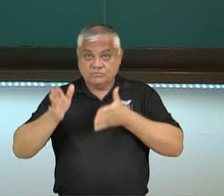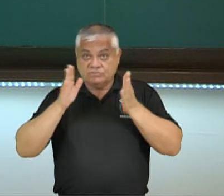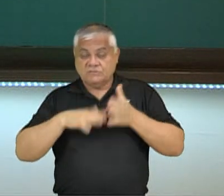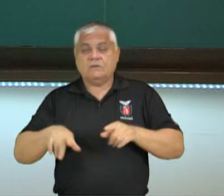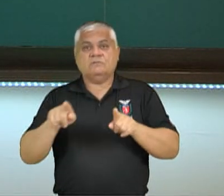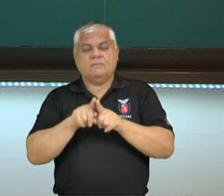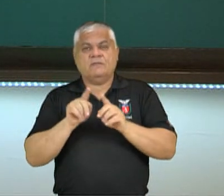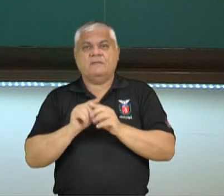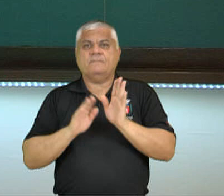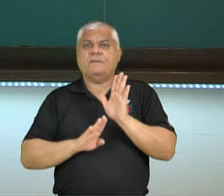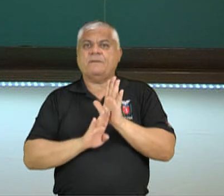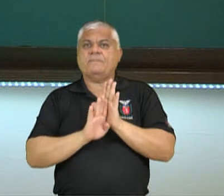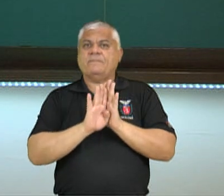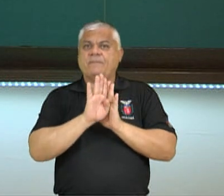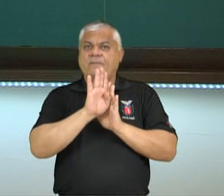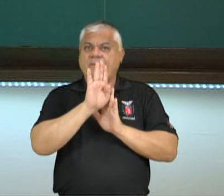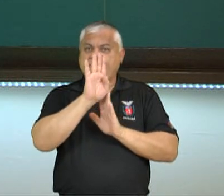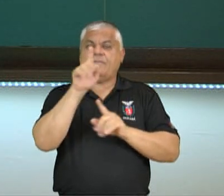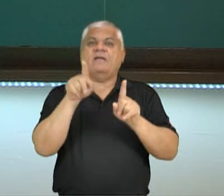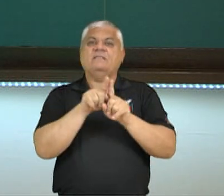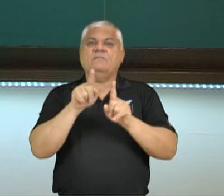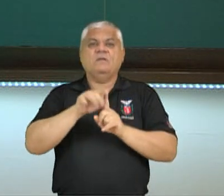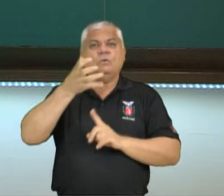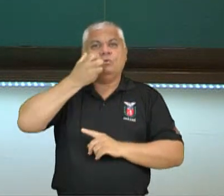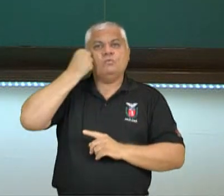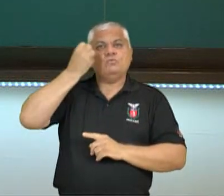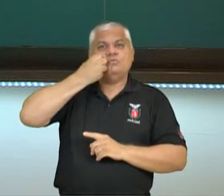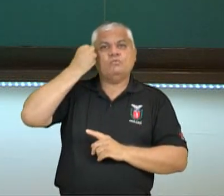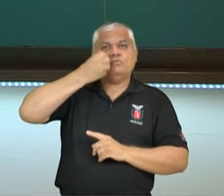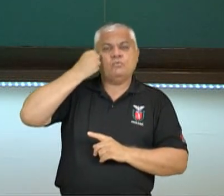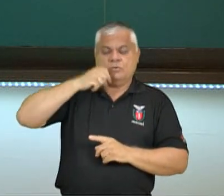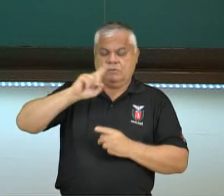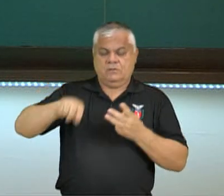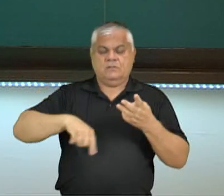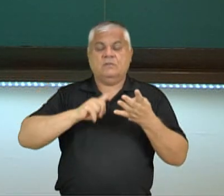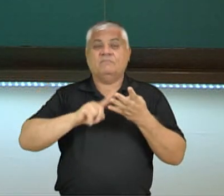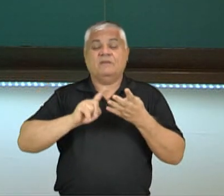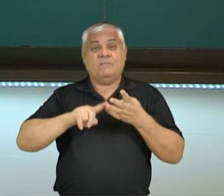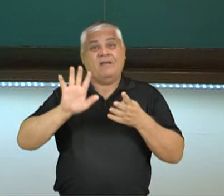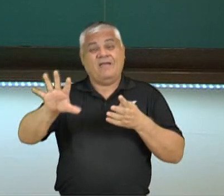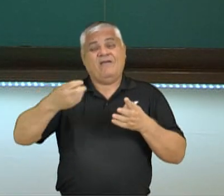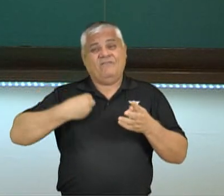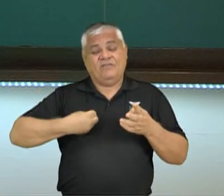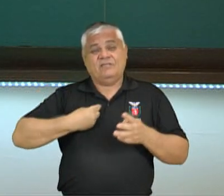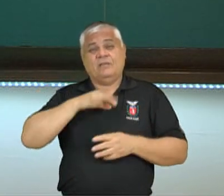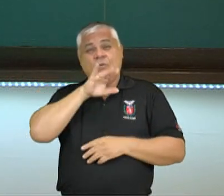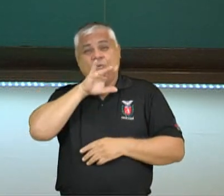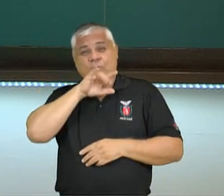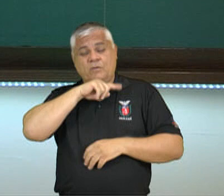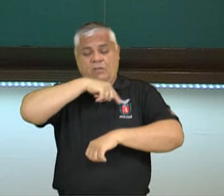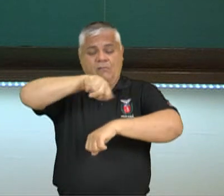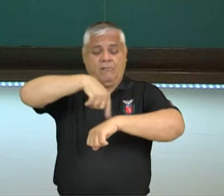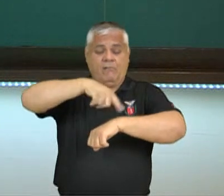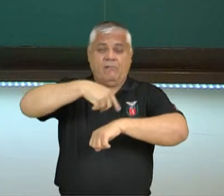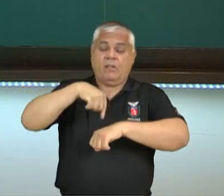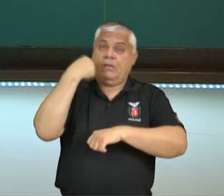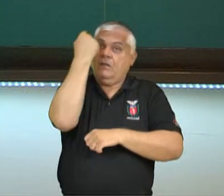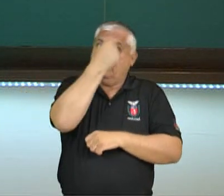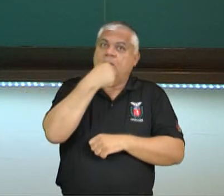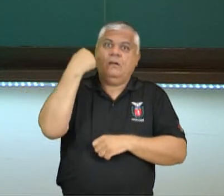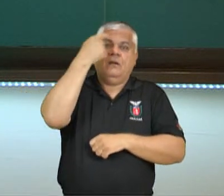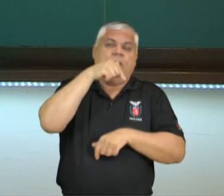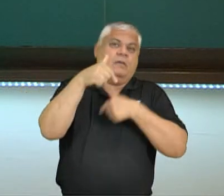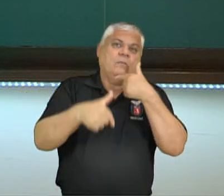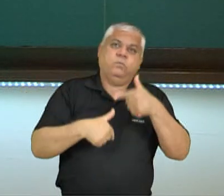bens cresceu, assim como cresceu o lucro, né? As condições insalubres de trabalho, as jornadas excessivas